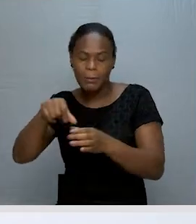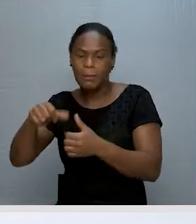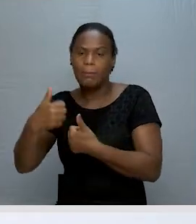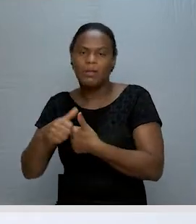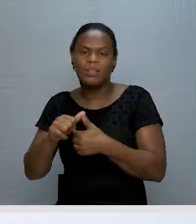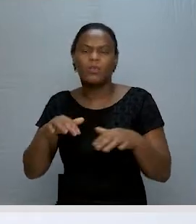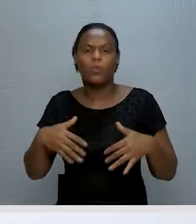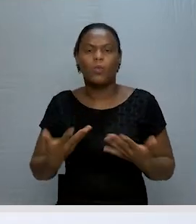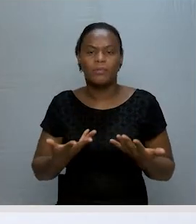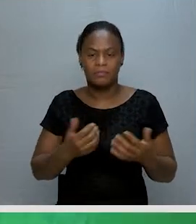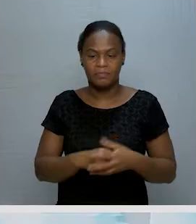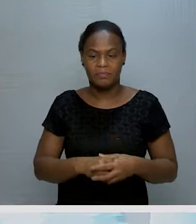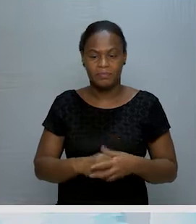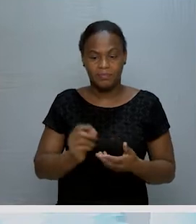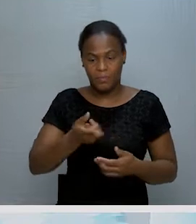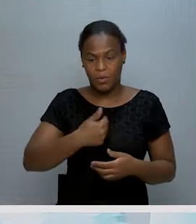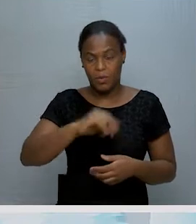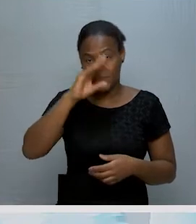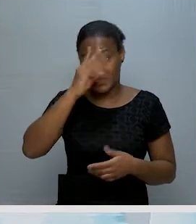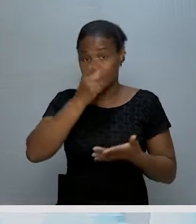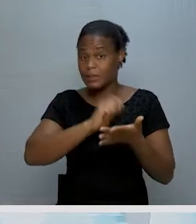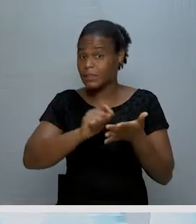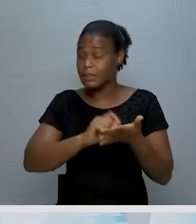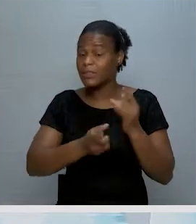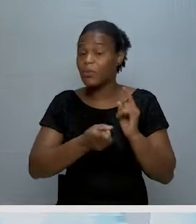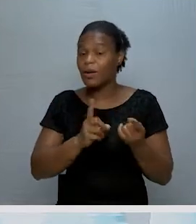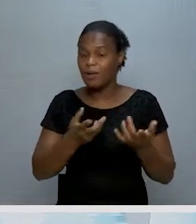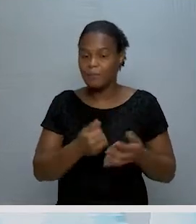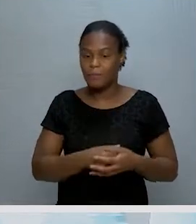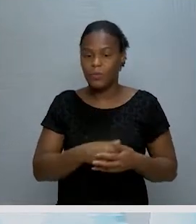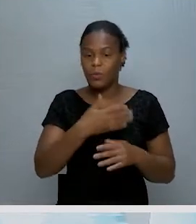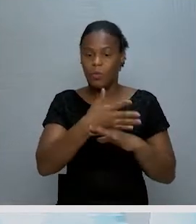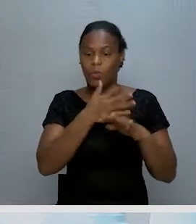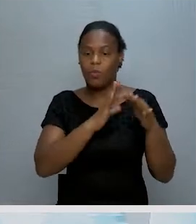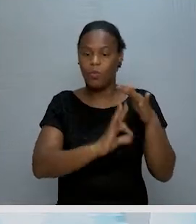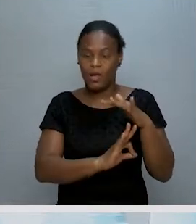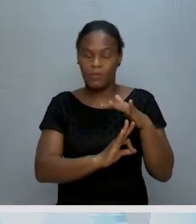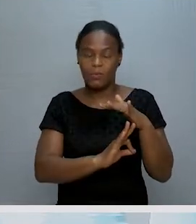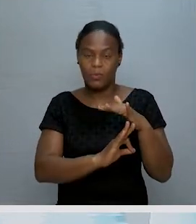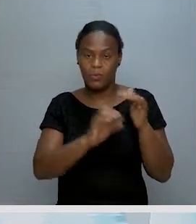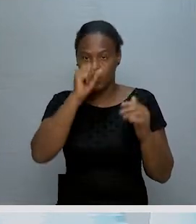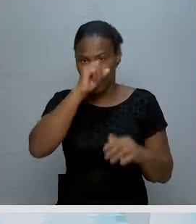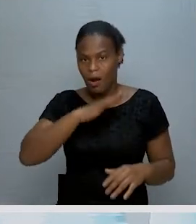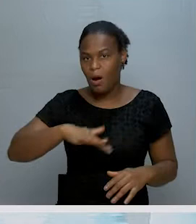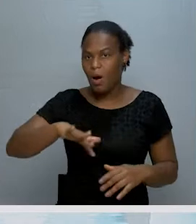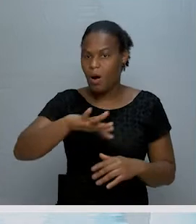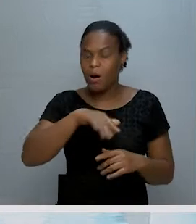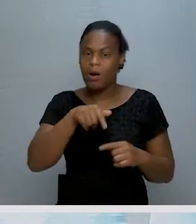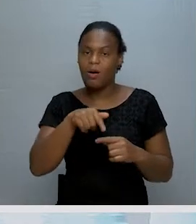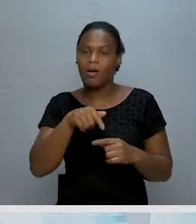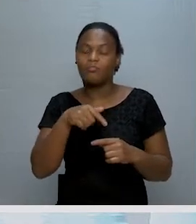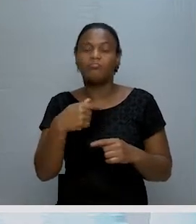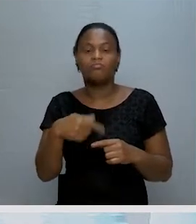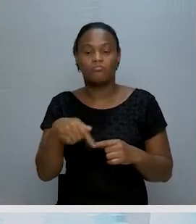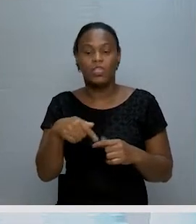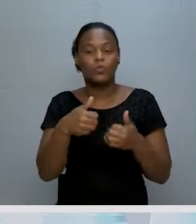com batatas? Sabemos do exercício que 1/4 da horta, que está